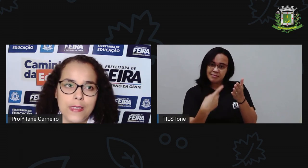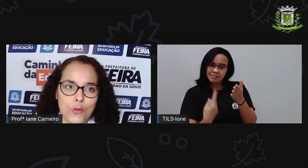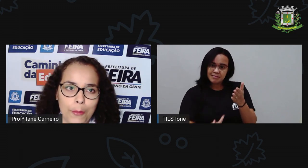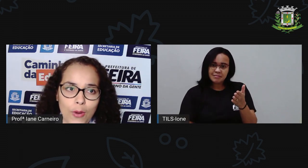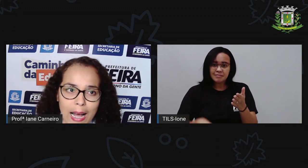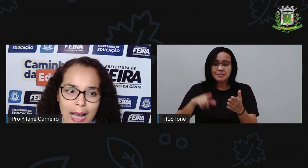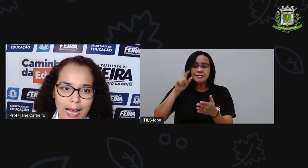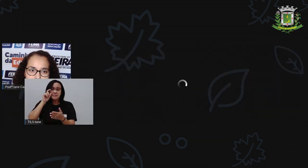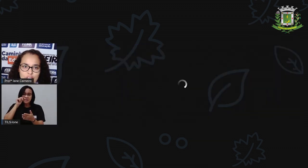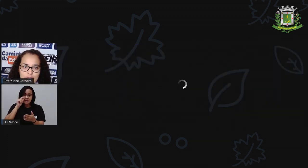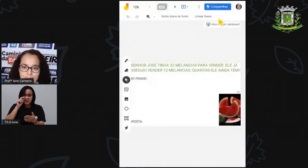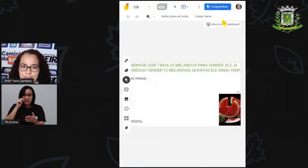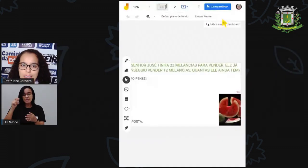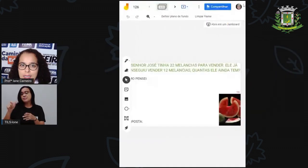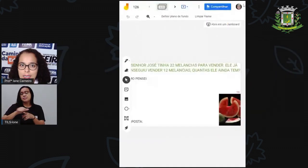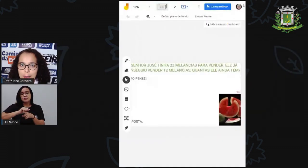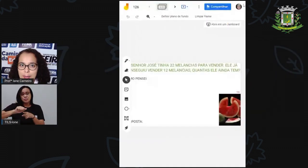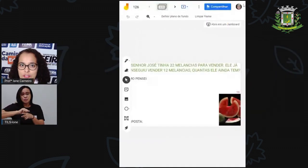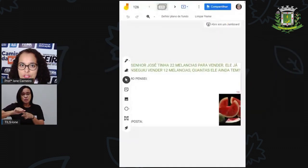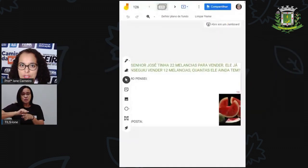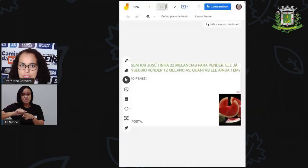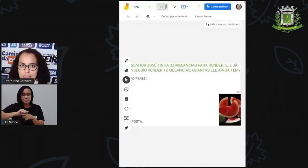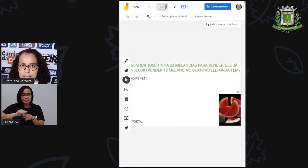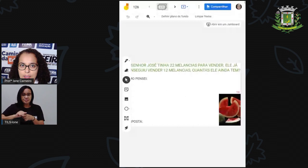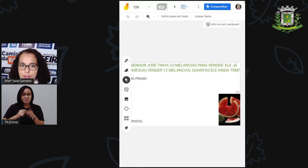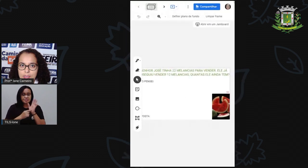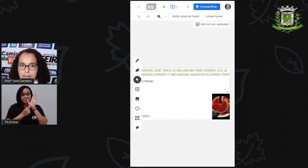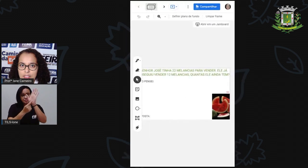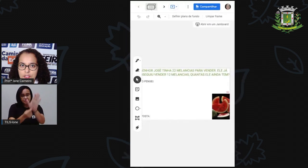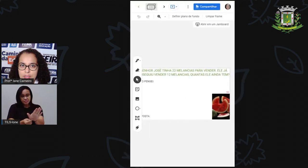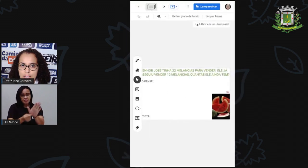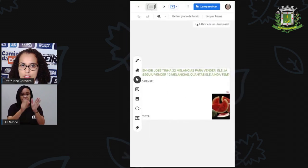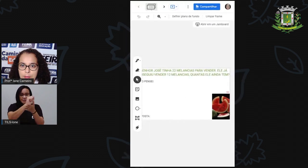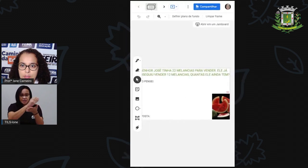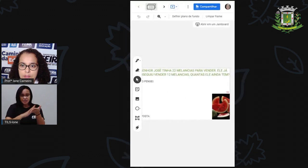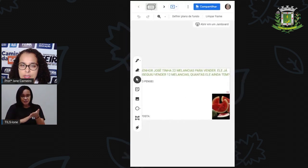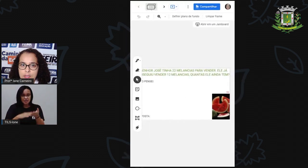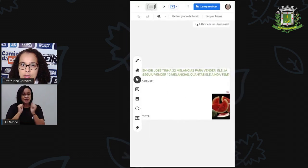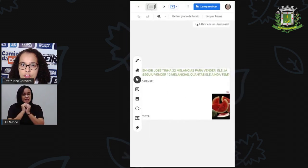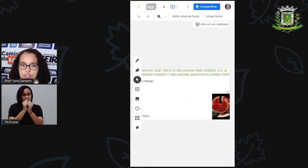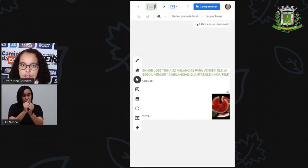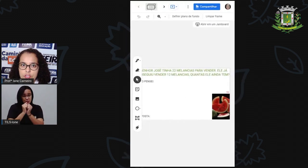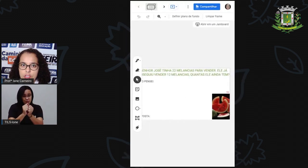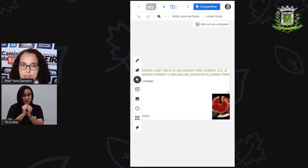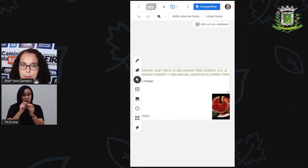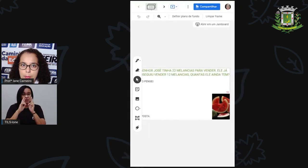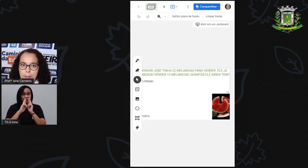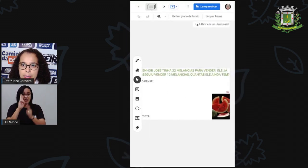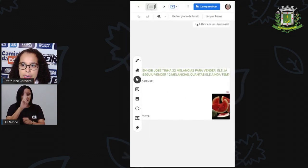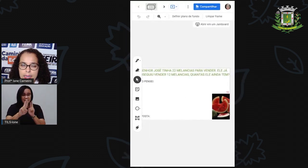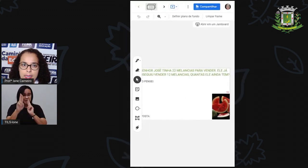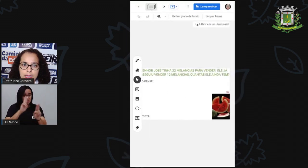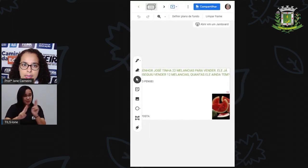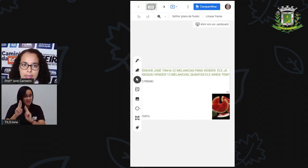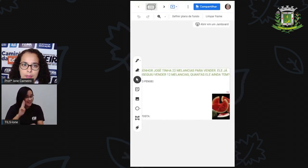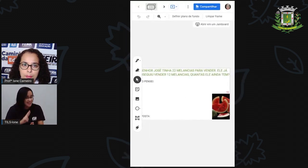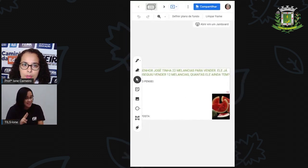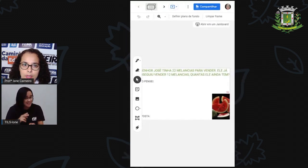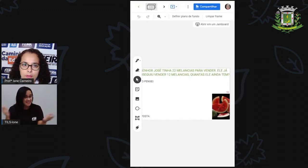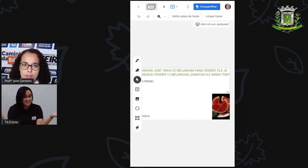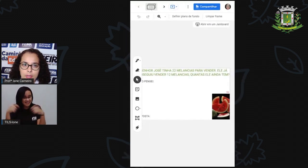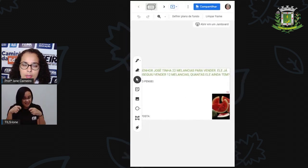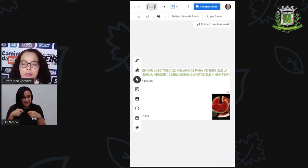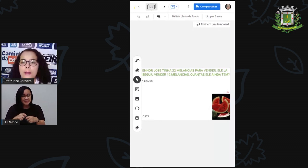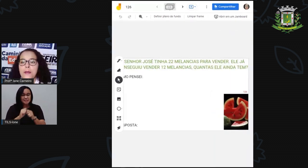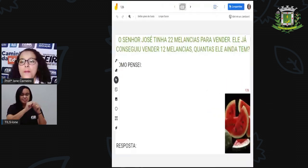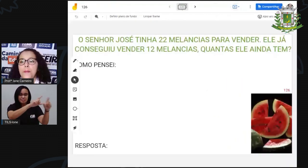seu lápis e sua borracha, né? Para a gente fazer a nossa atividade, tá bom? Você fazer seus registros. Deixa só a Pró ampliar aqui a tela um